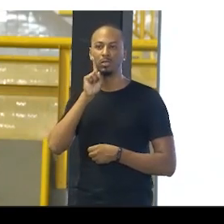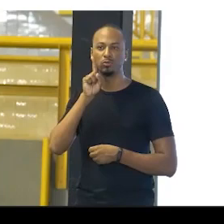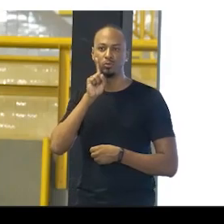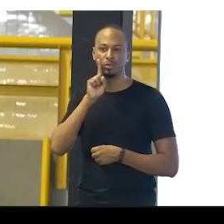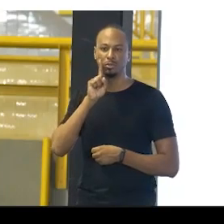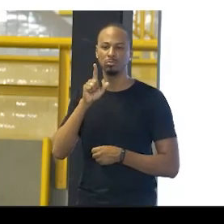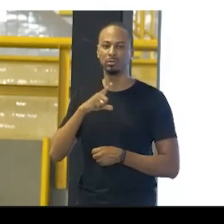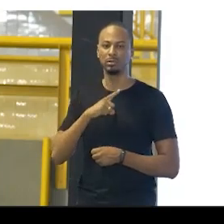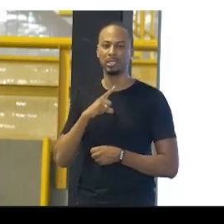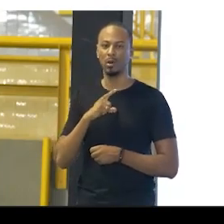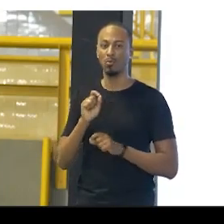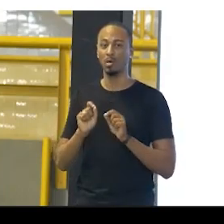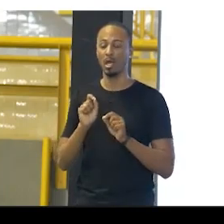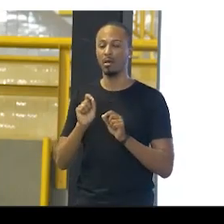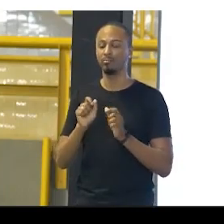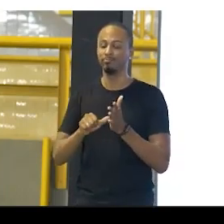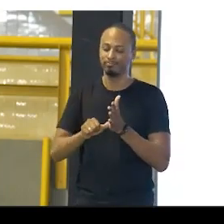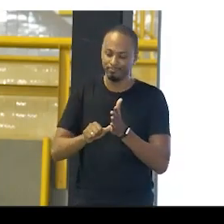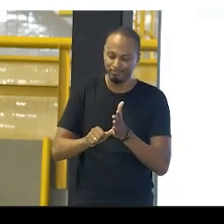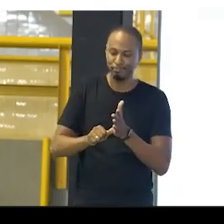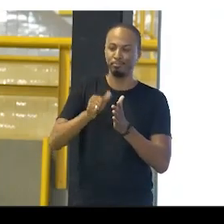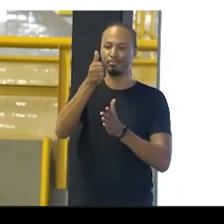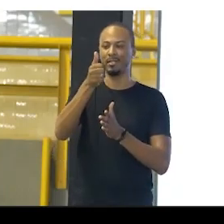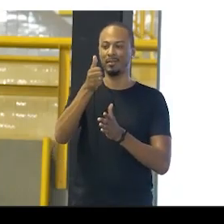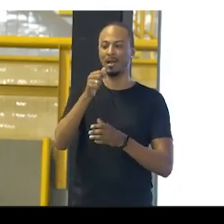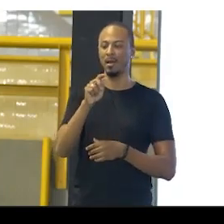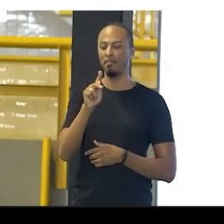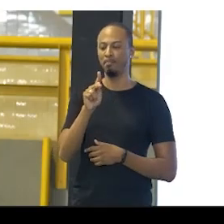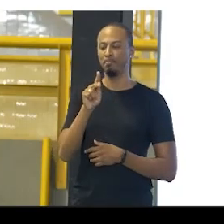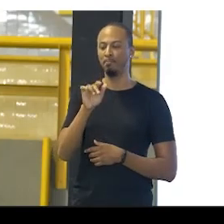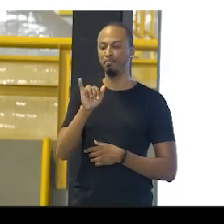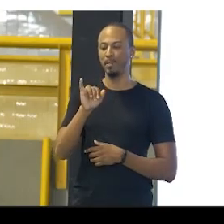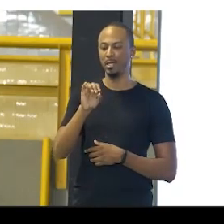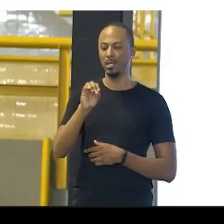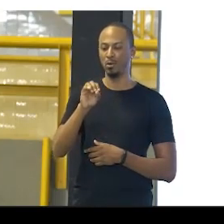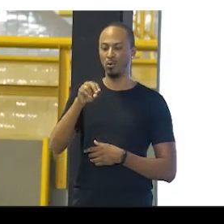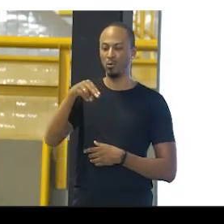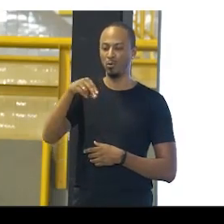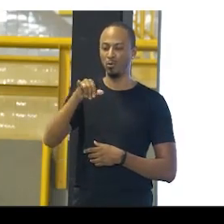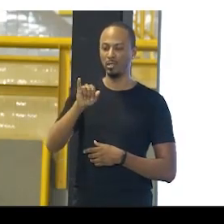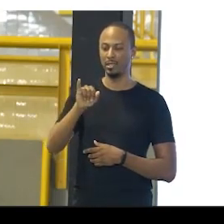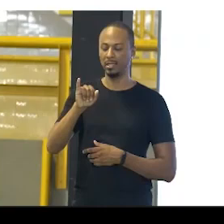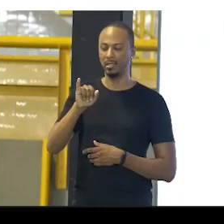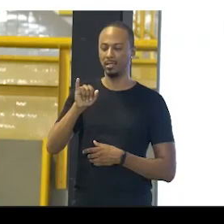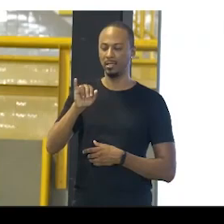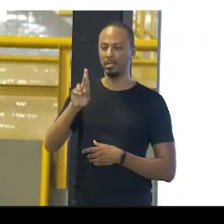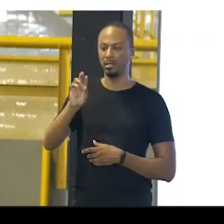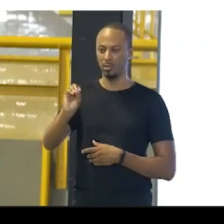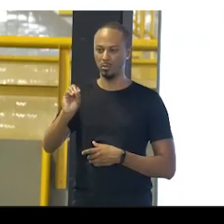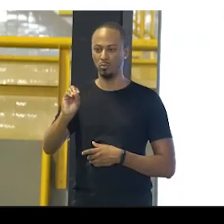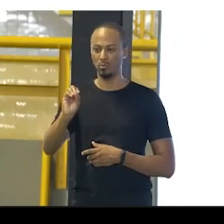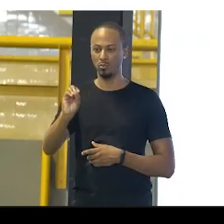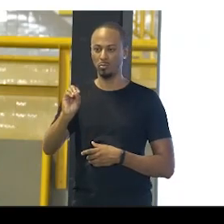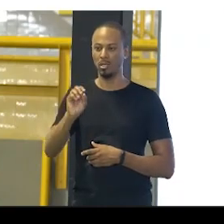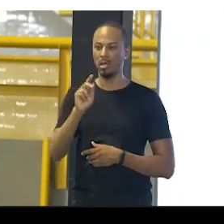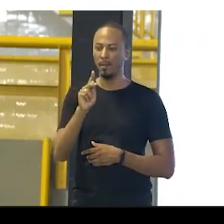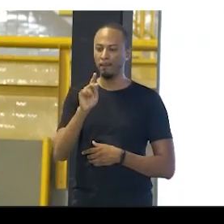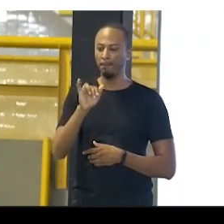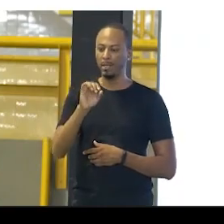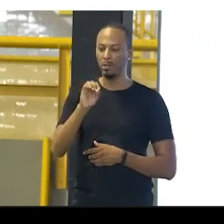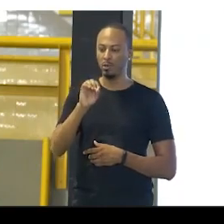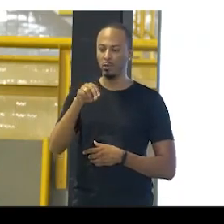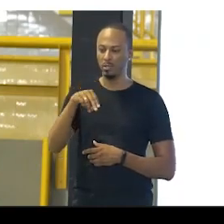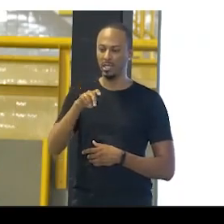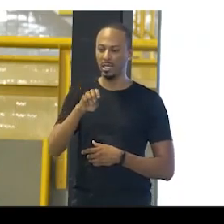gente chama de pioneirismo. E, galera, quem é pioneiro, geralmente parte na